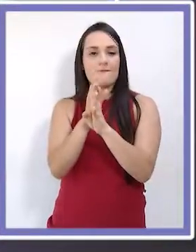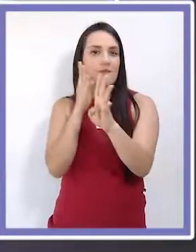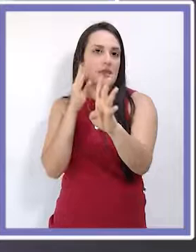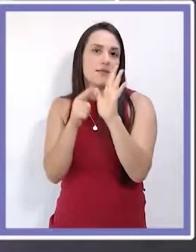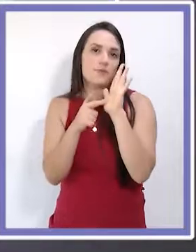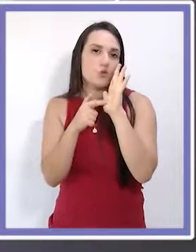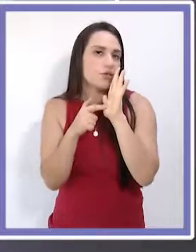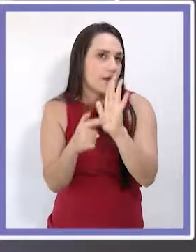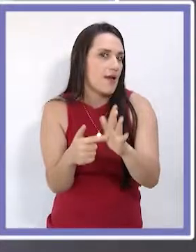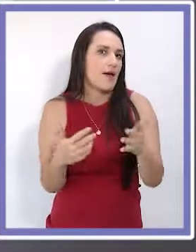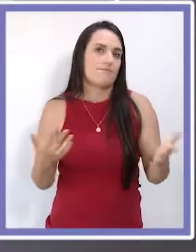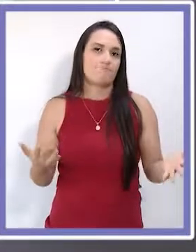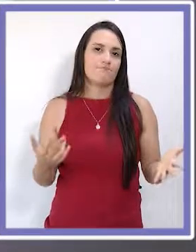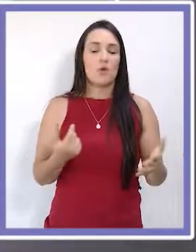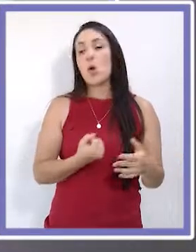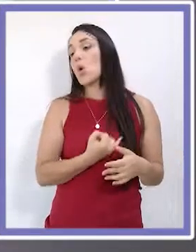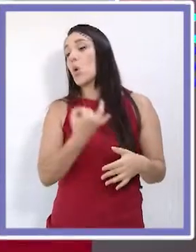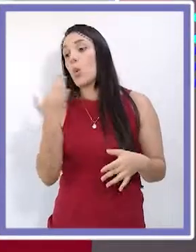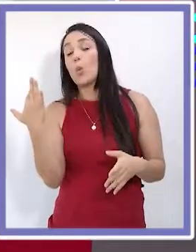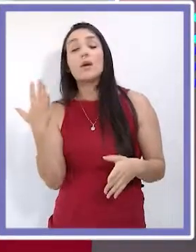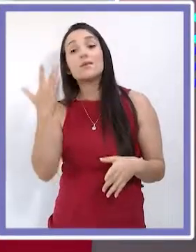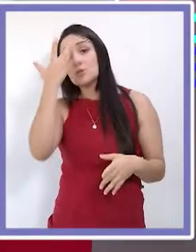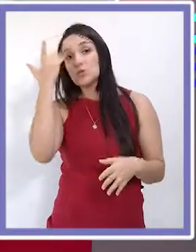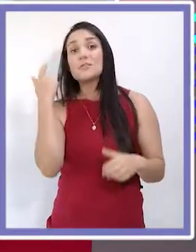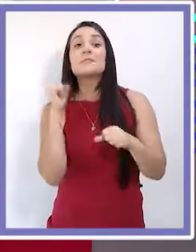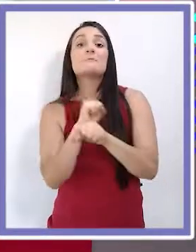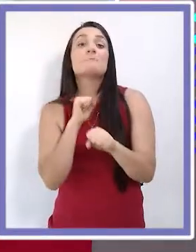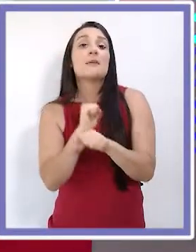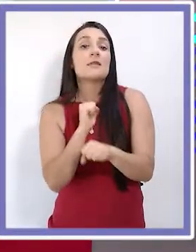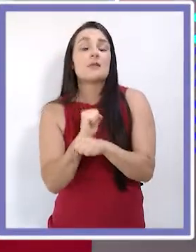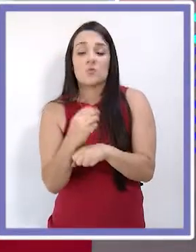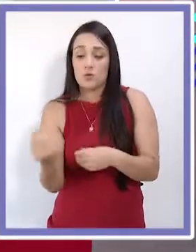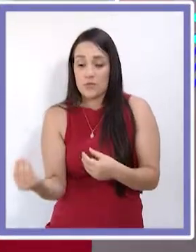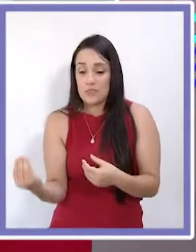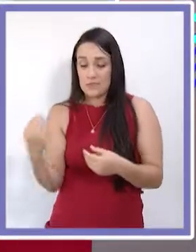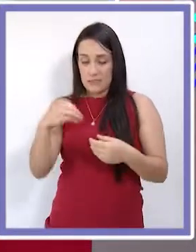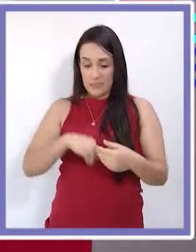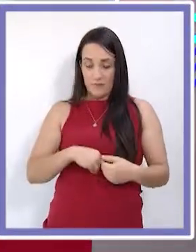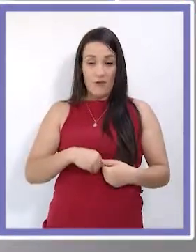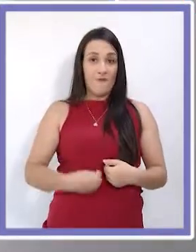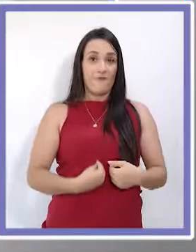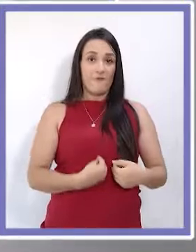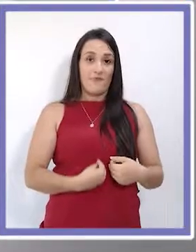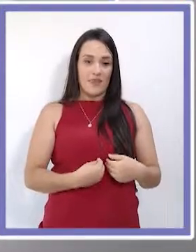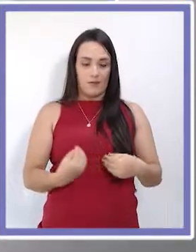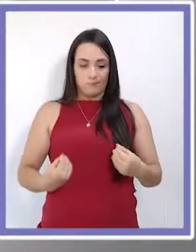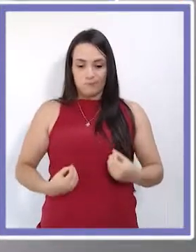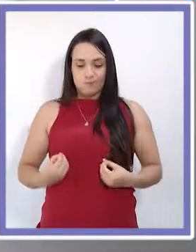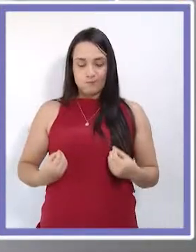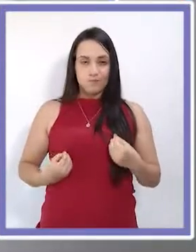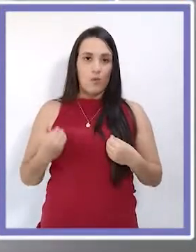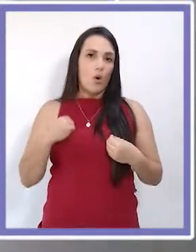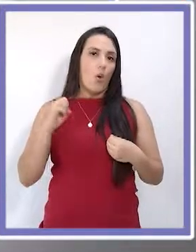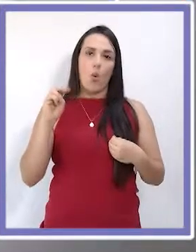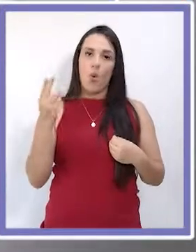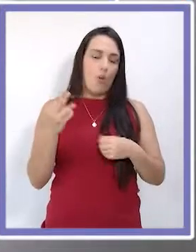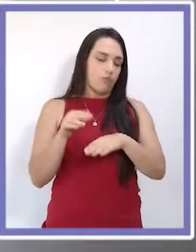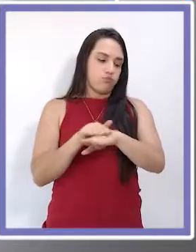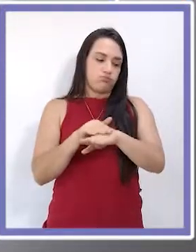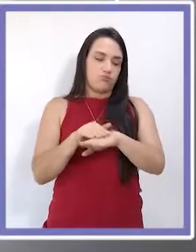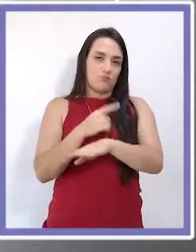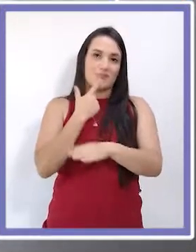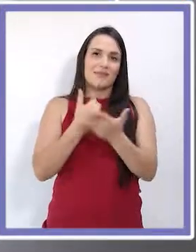fila, mostrando a quantidade de pessoas que precisam de órgãos, que precisam de tecidos. E a